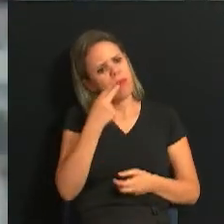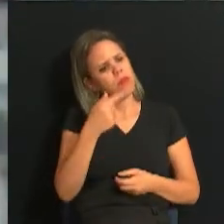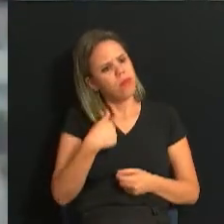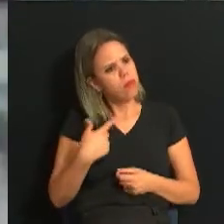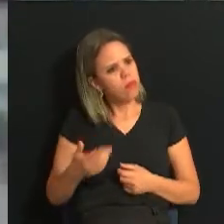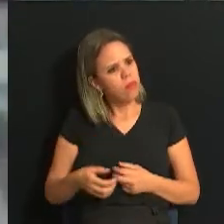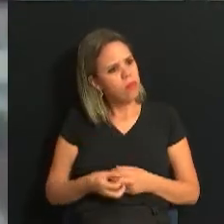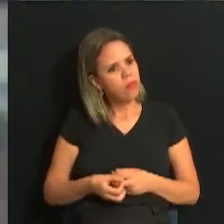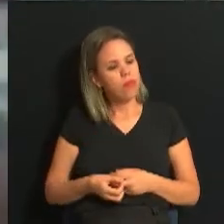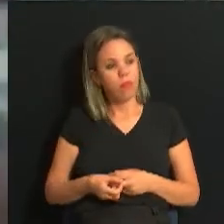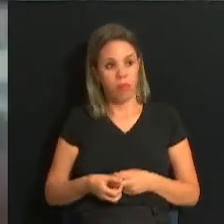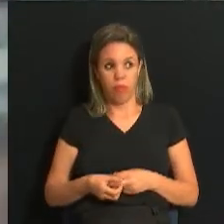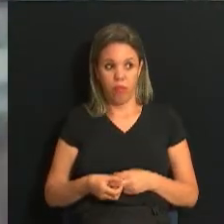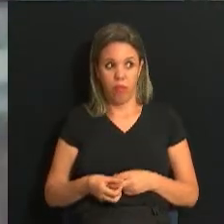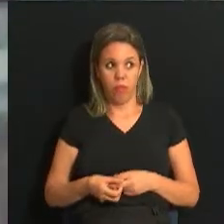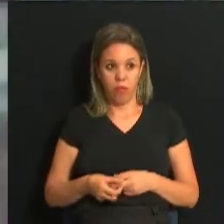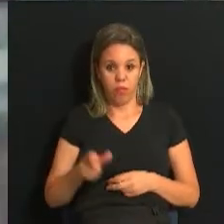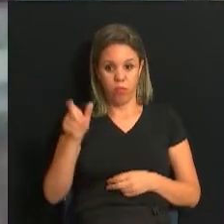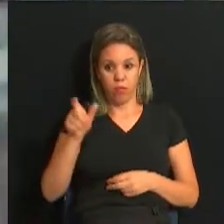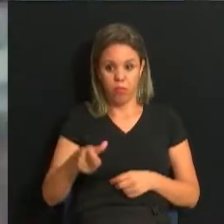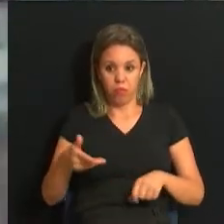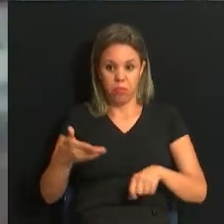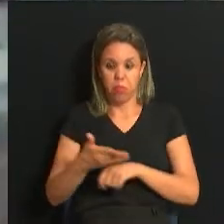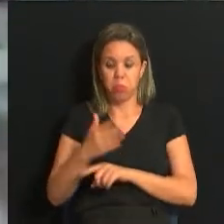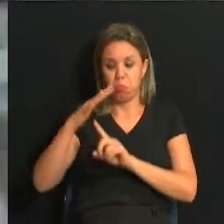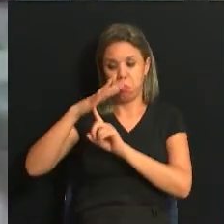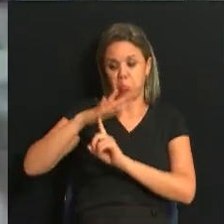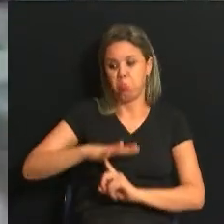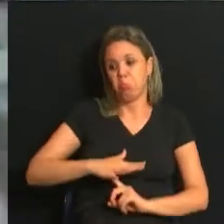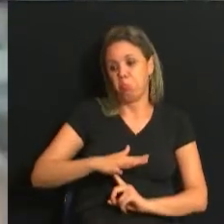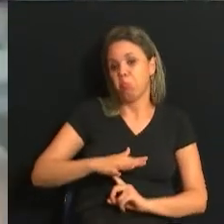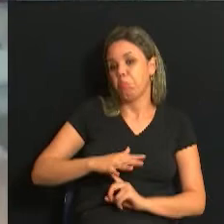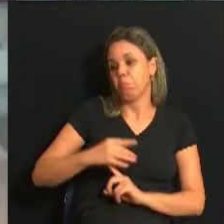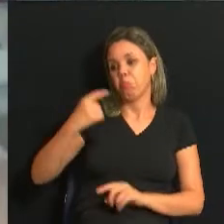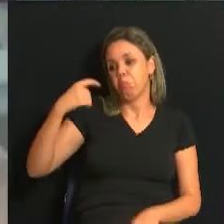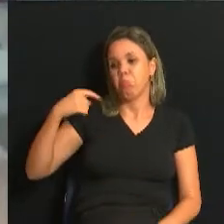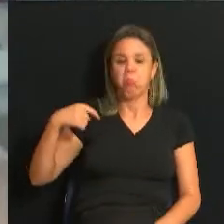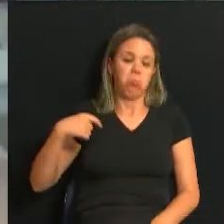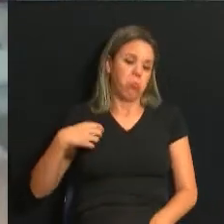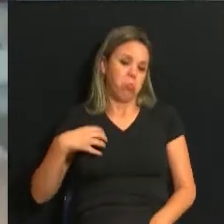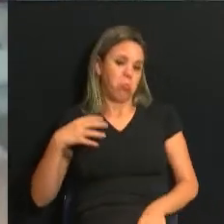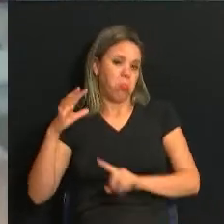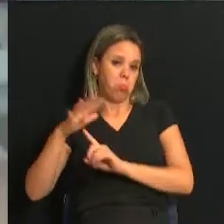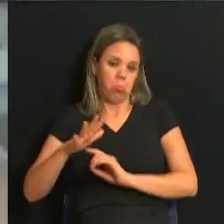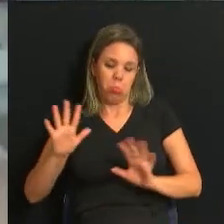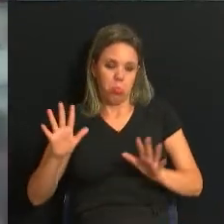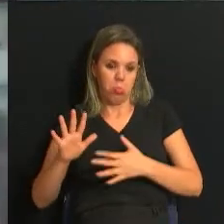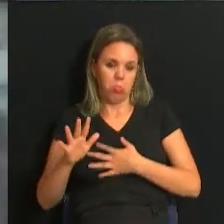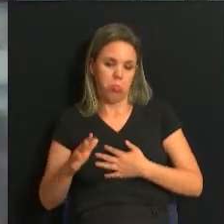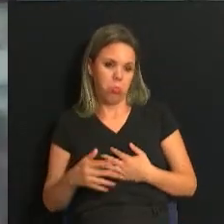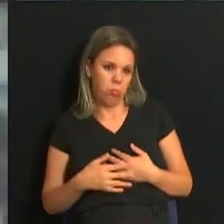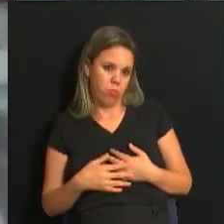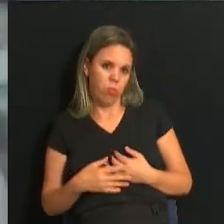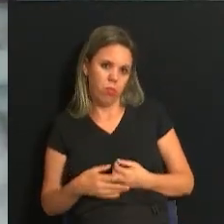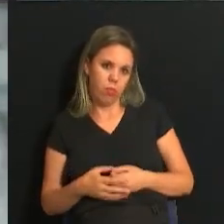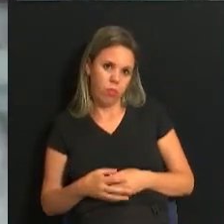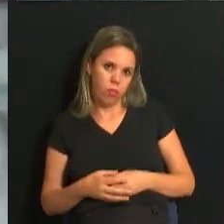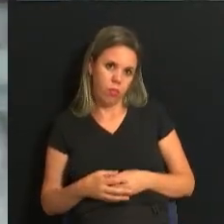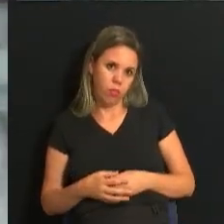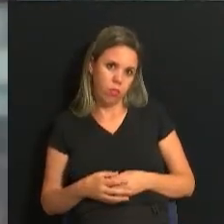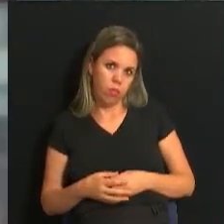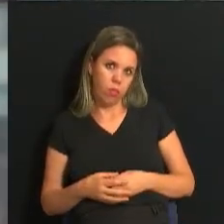comigo? Ela entra num lugar de vitimização, manipula a coisa de maneira em que você sai de